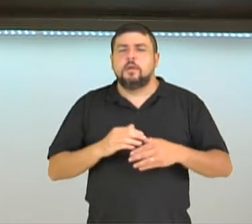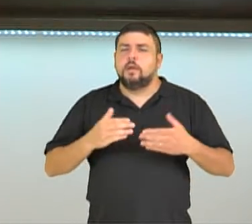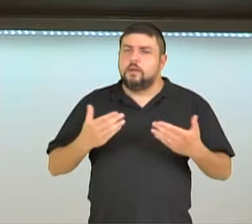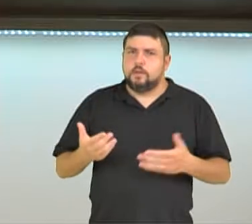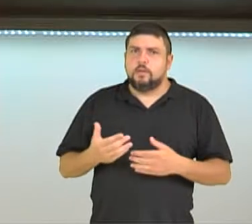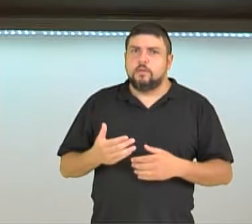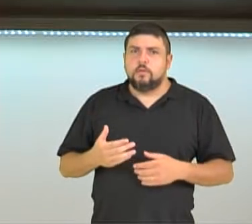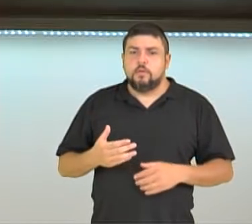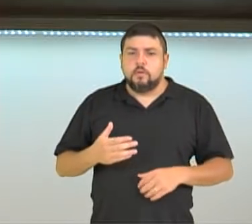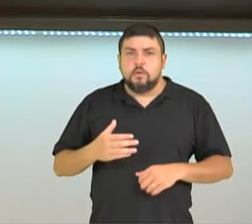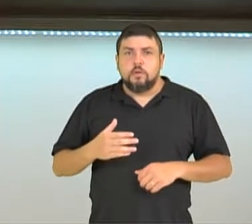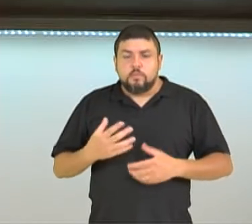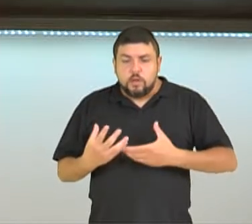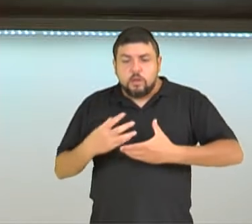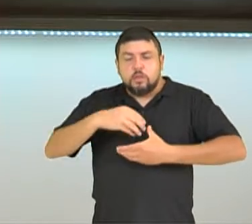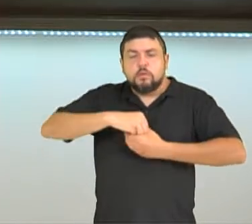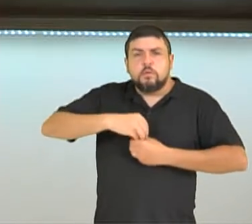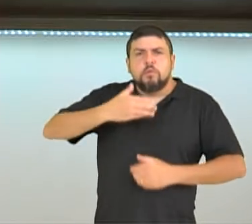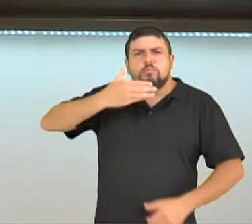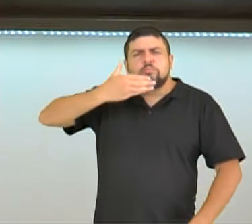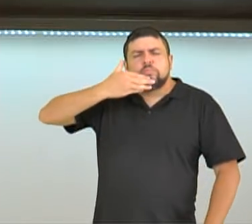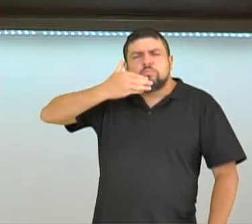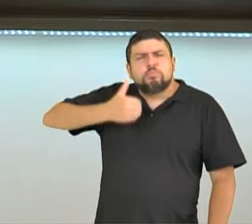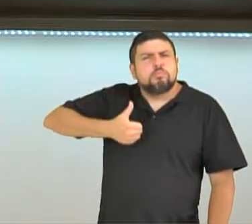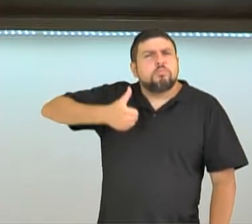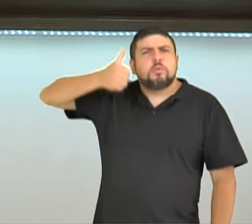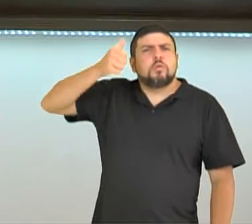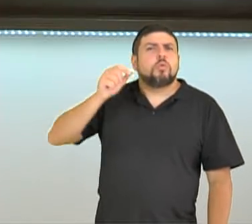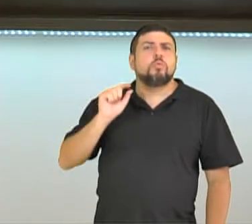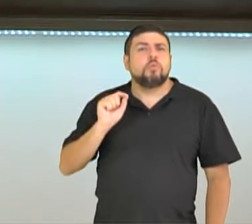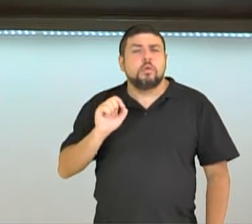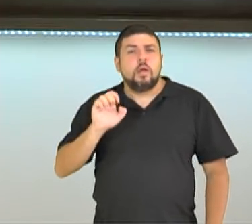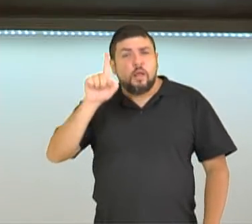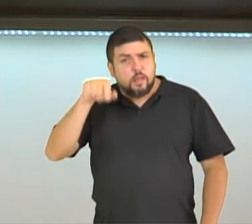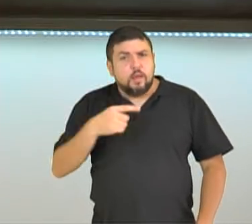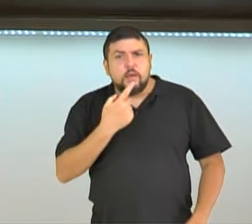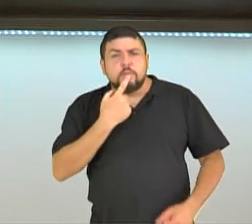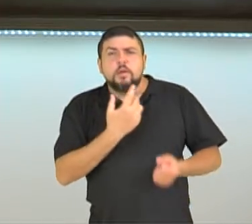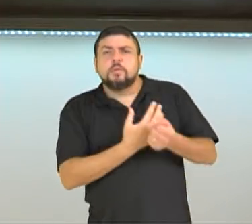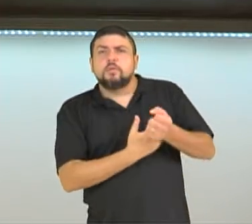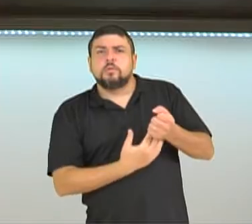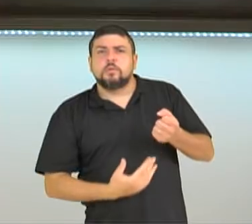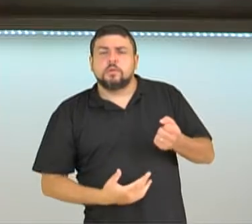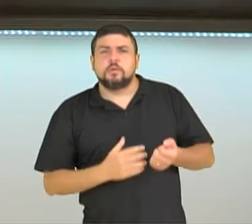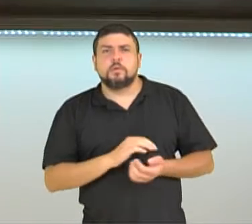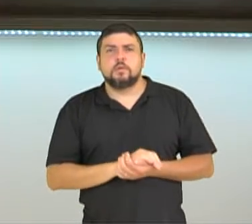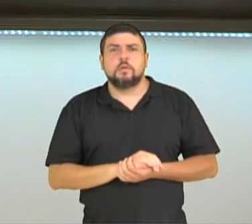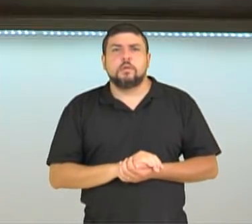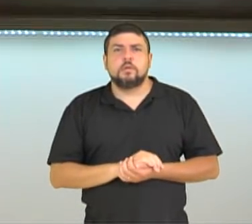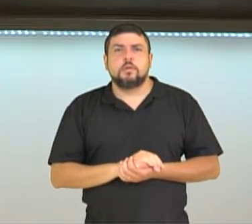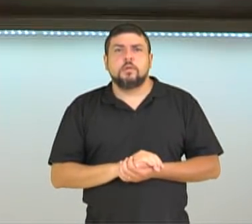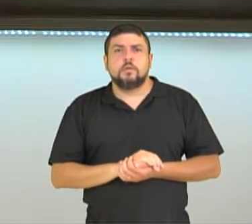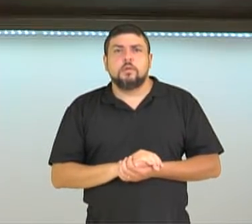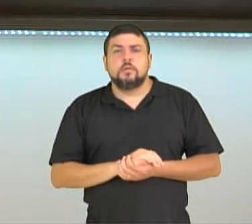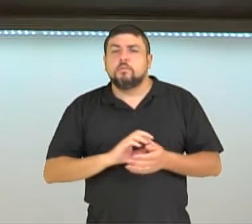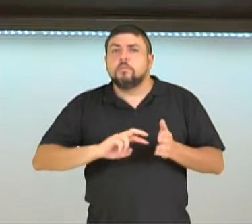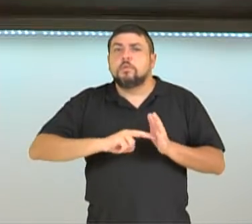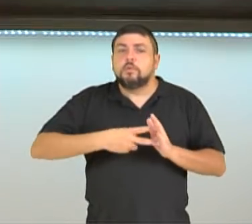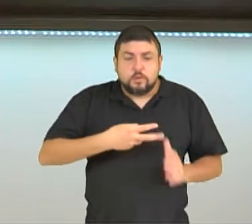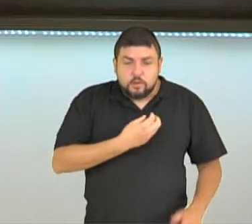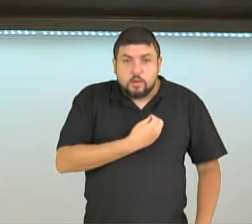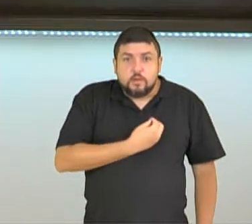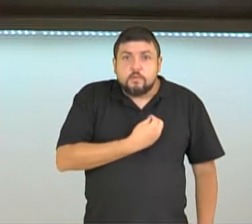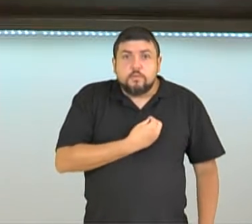O melhor de você, vendo no sentido literal, o sangue é algo importante, ele simboliza a vida, né? Ele está em todo